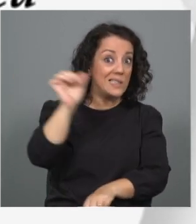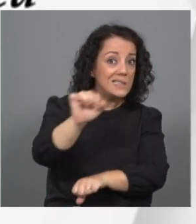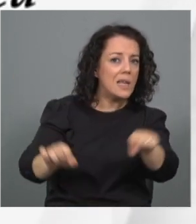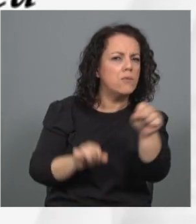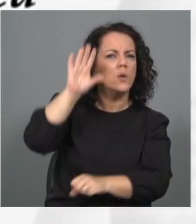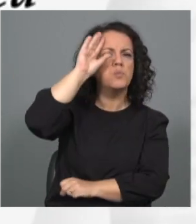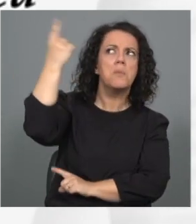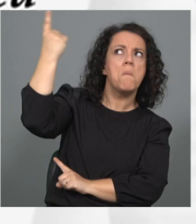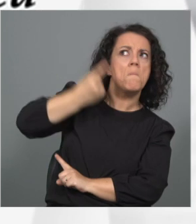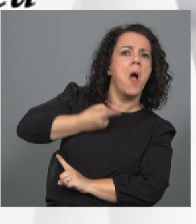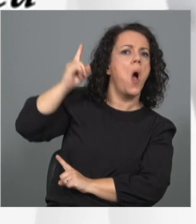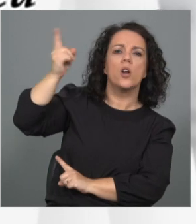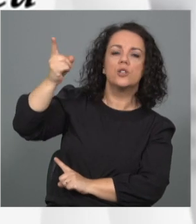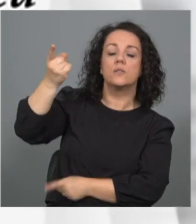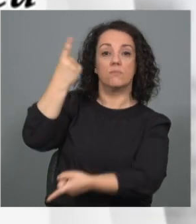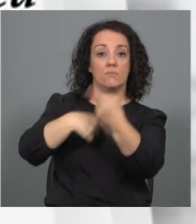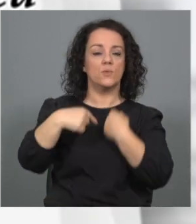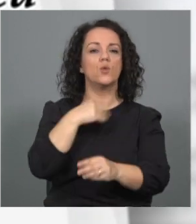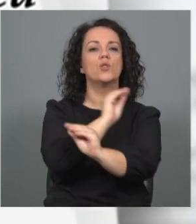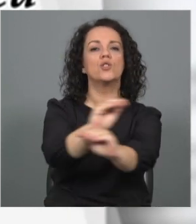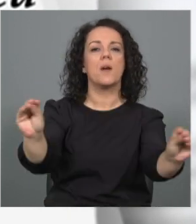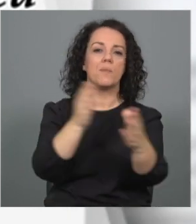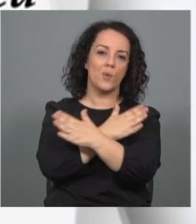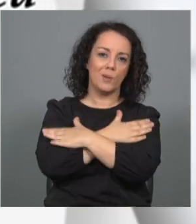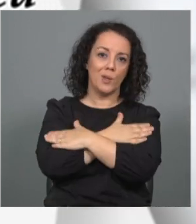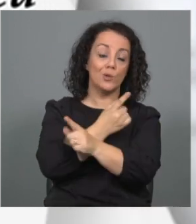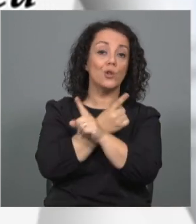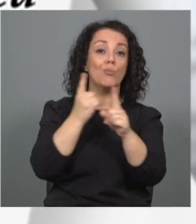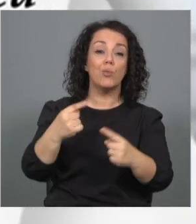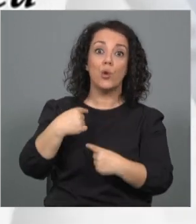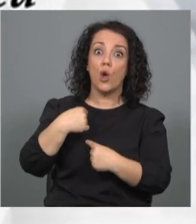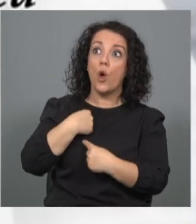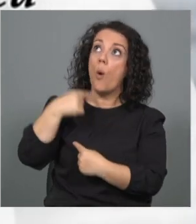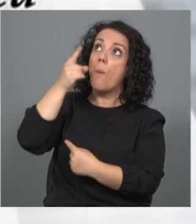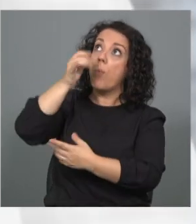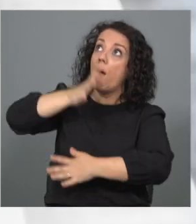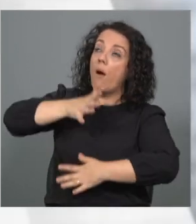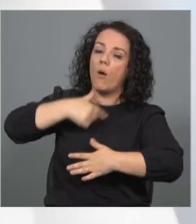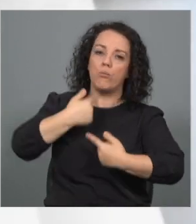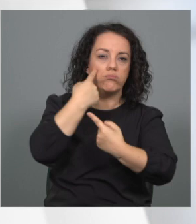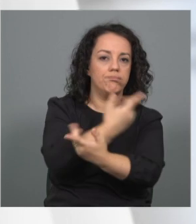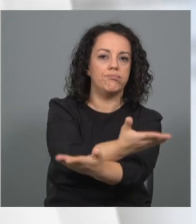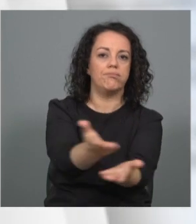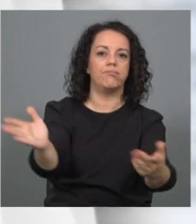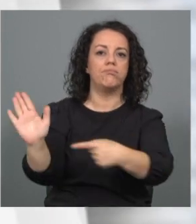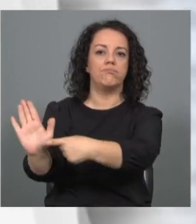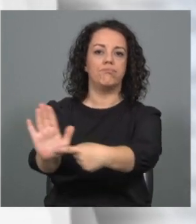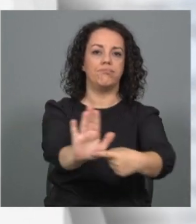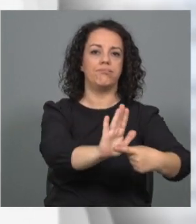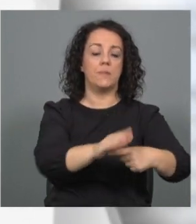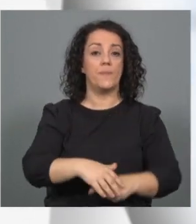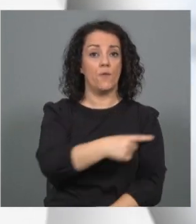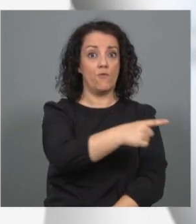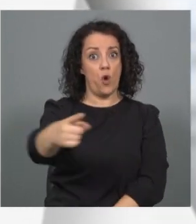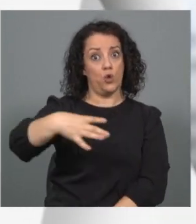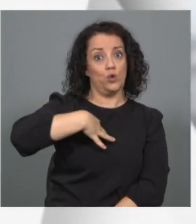Mas chamo-vos amigos, porque vos dei a conhecer tudo o que ouvi a meu Pai. Não fostes vós que me